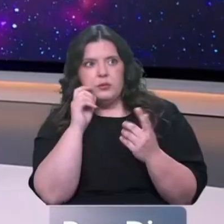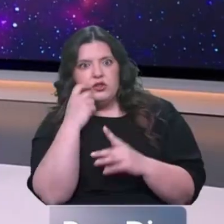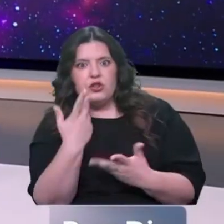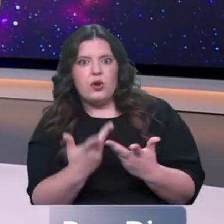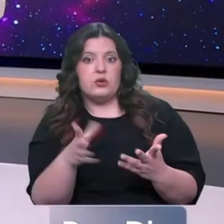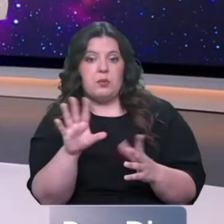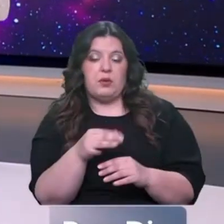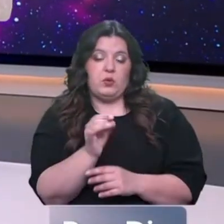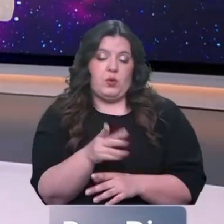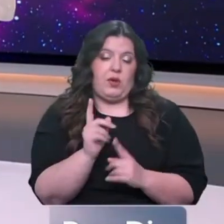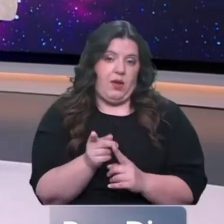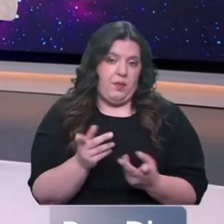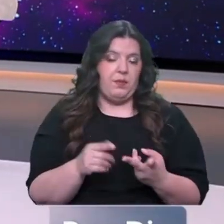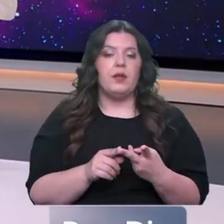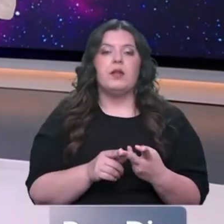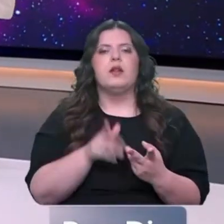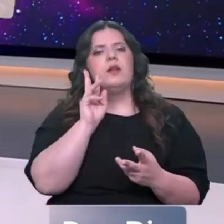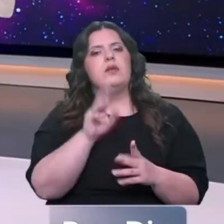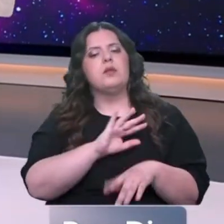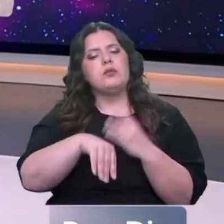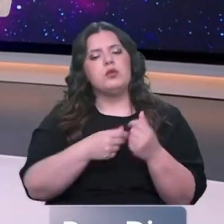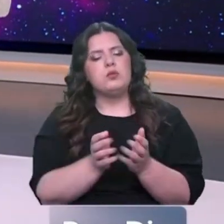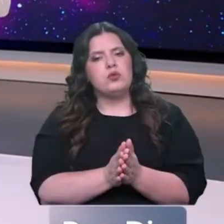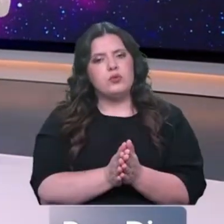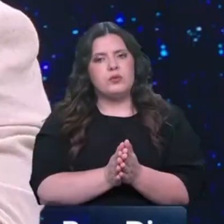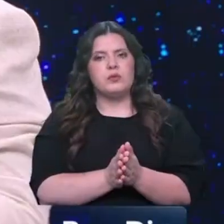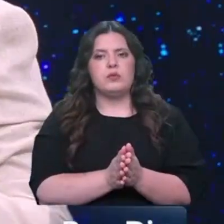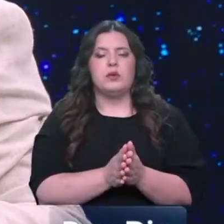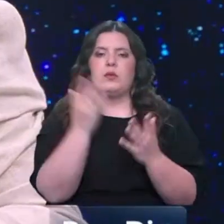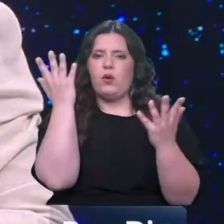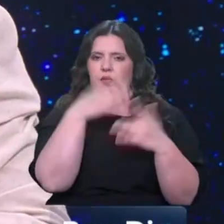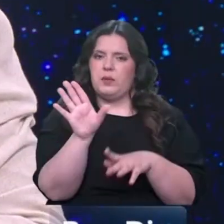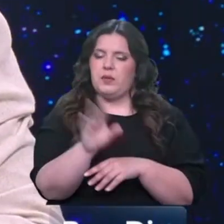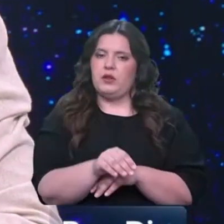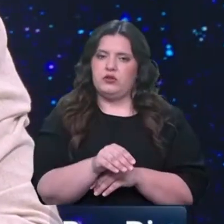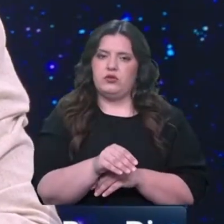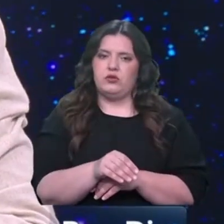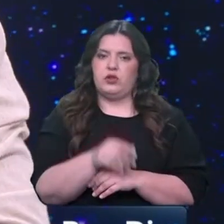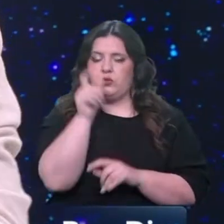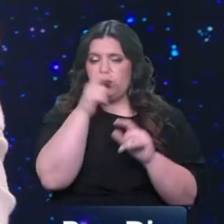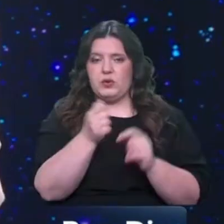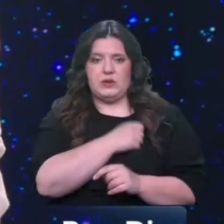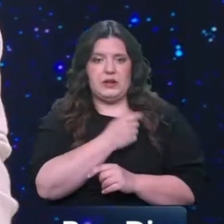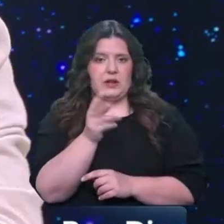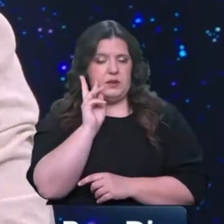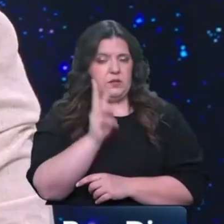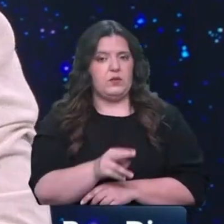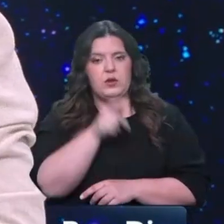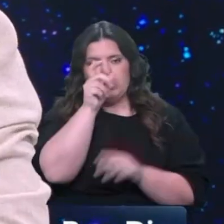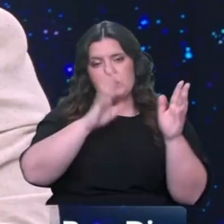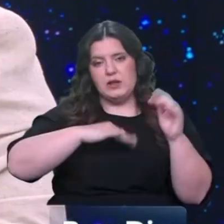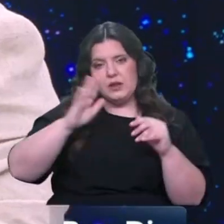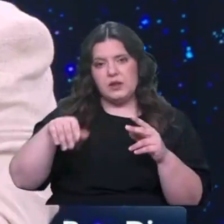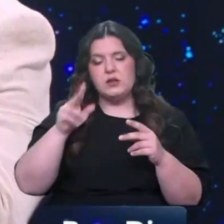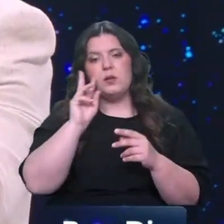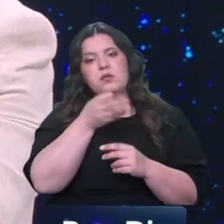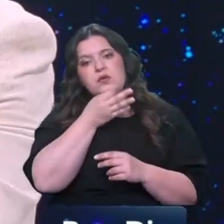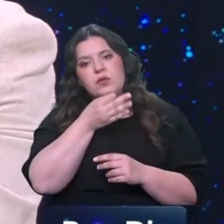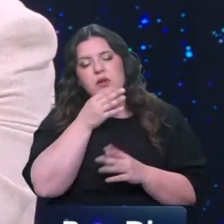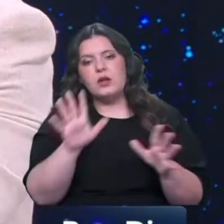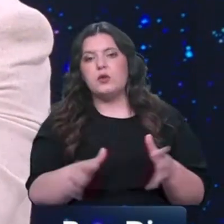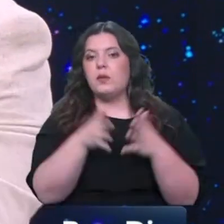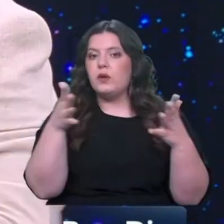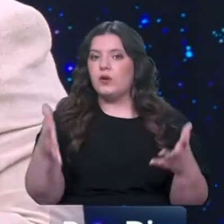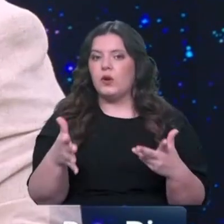é. Mas agora repara, para misturarmos tudo isto, para confundirmos ainda mais os nossos telespectadores lá em casa e também os cientistas, vamos falar da